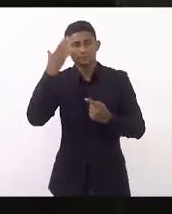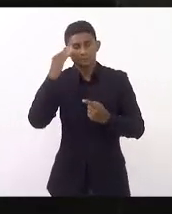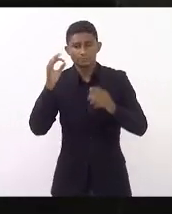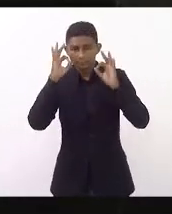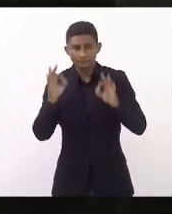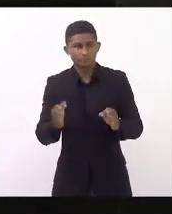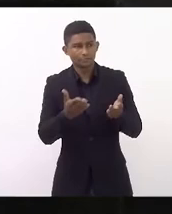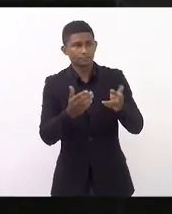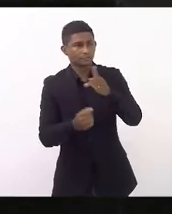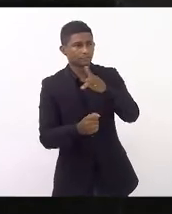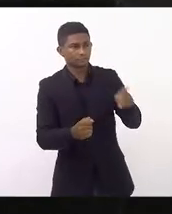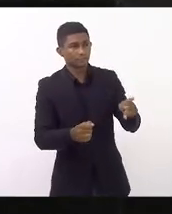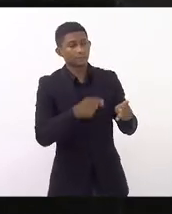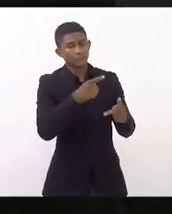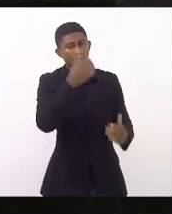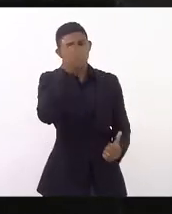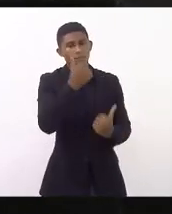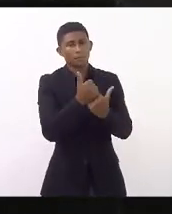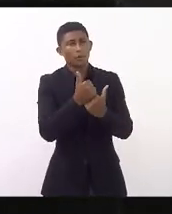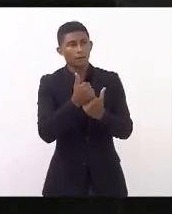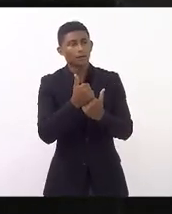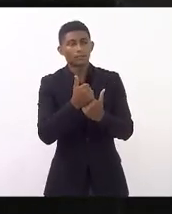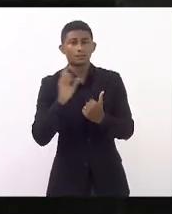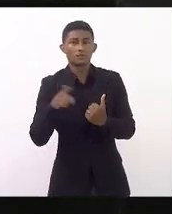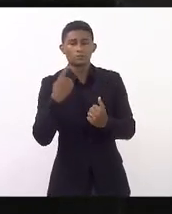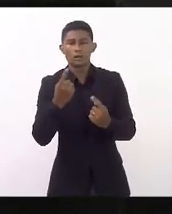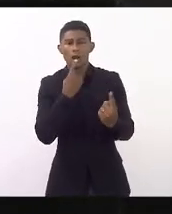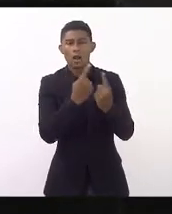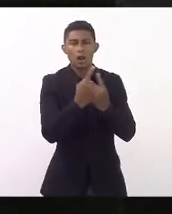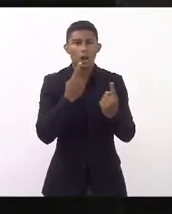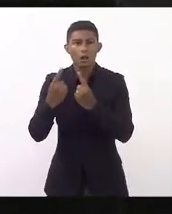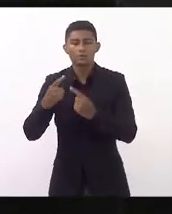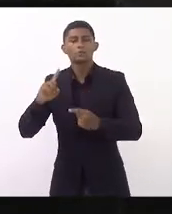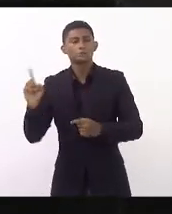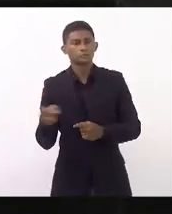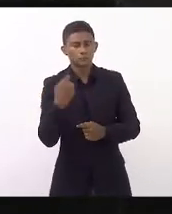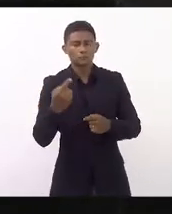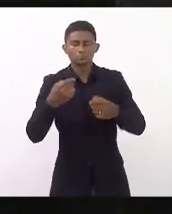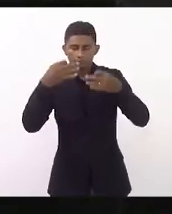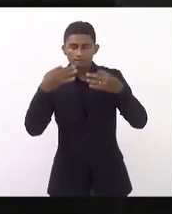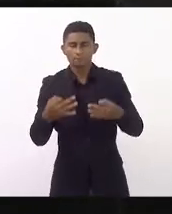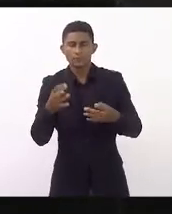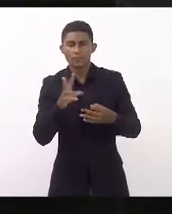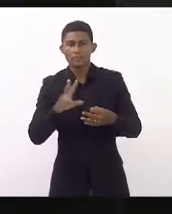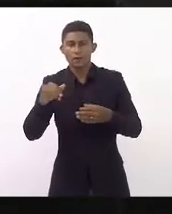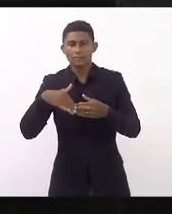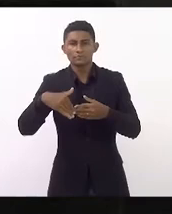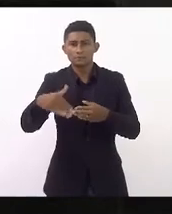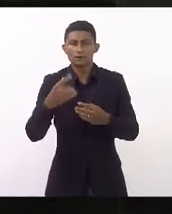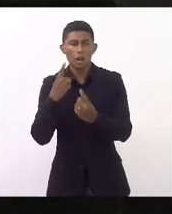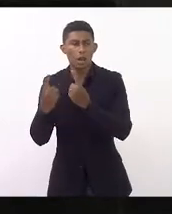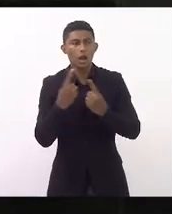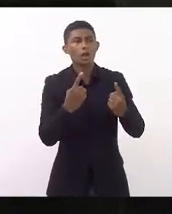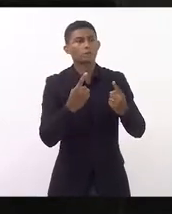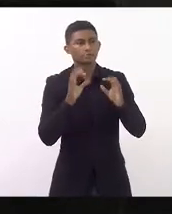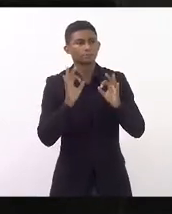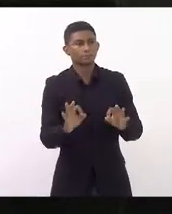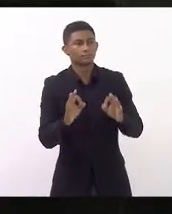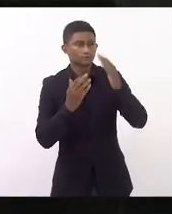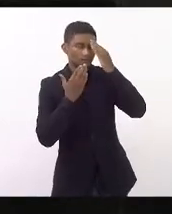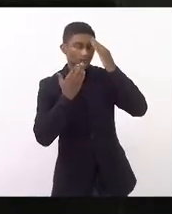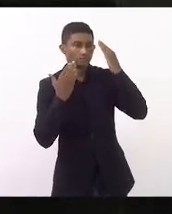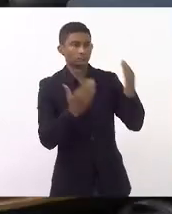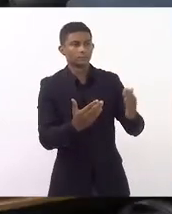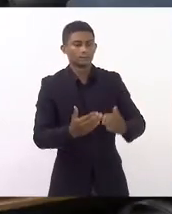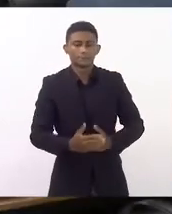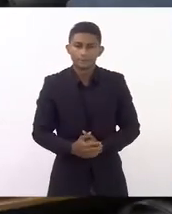presidente apoia esses diálogos, então faremos com mais destreza e com mais qualidade. Muito obrigada, senhor